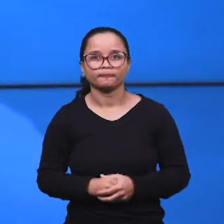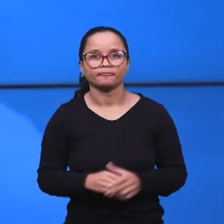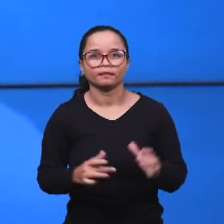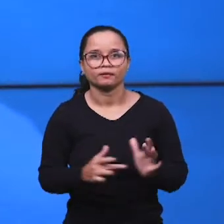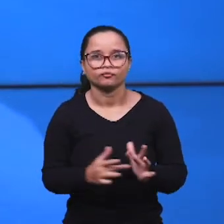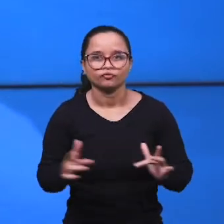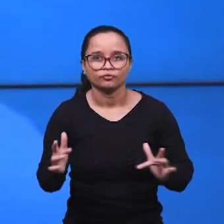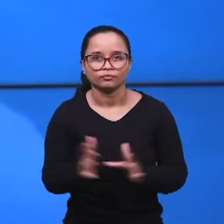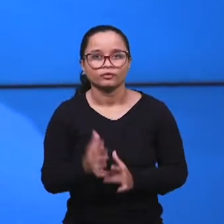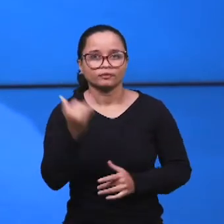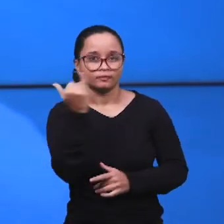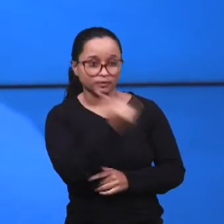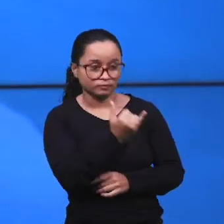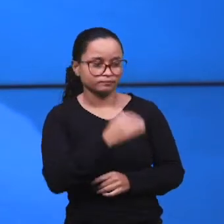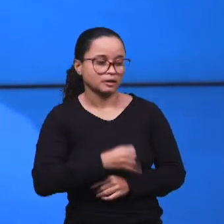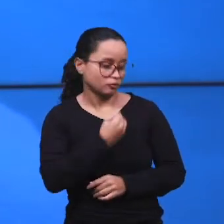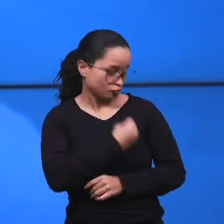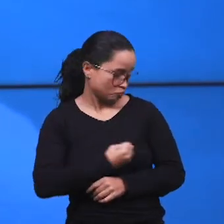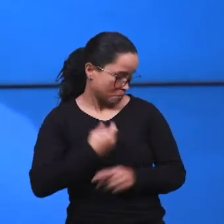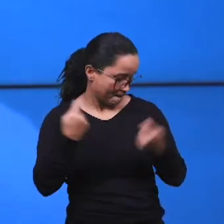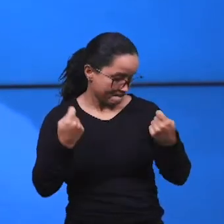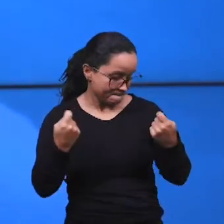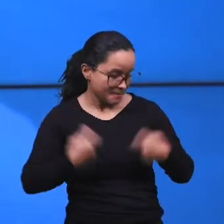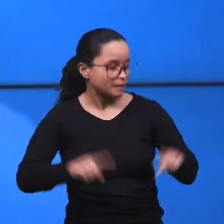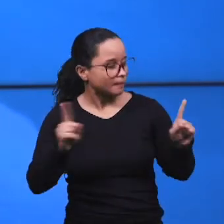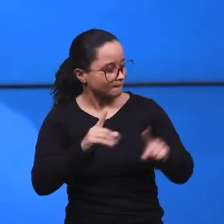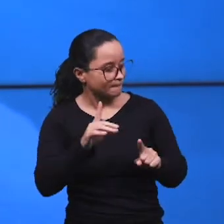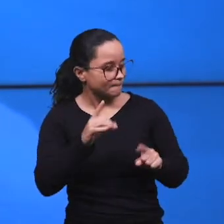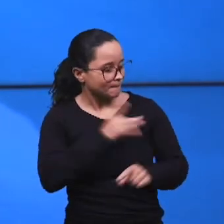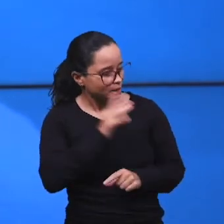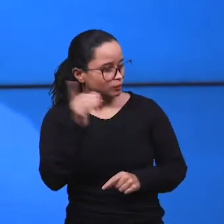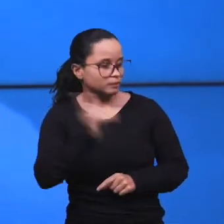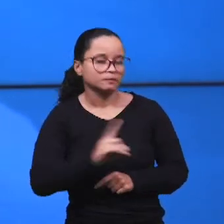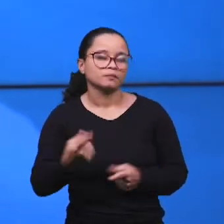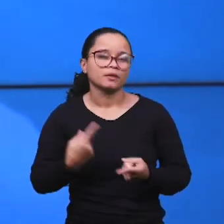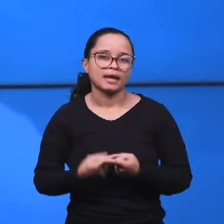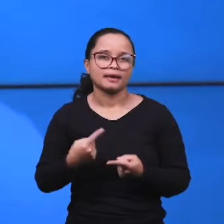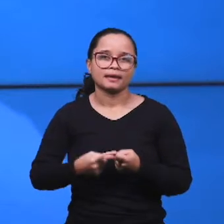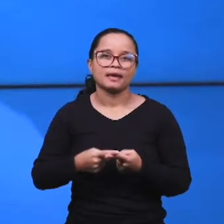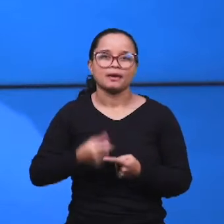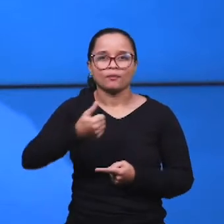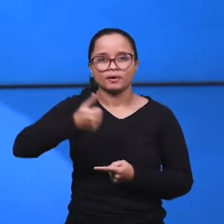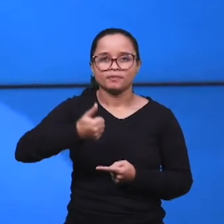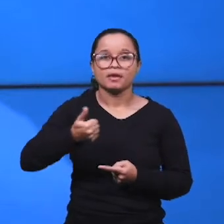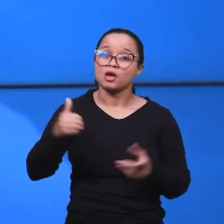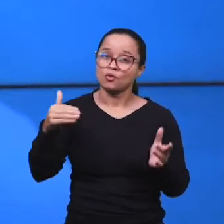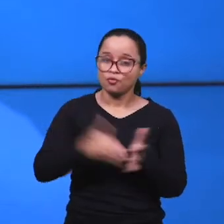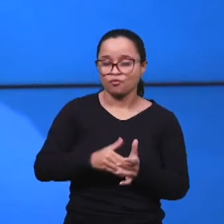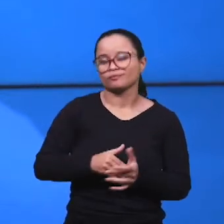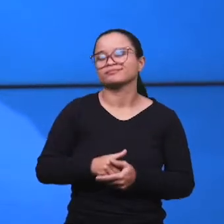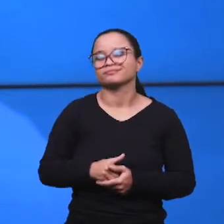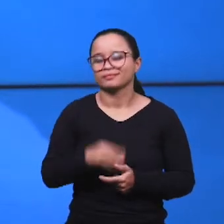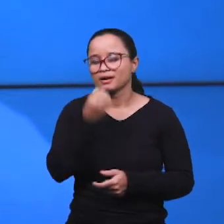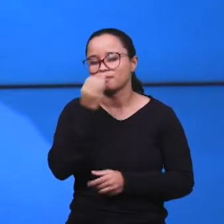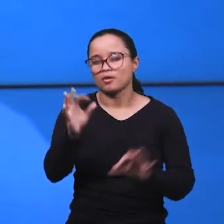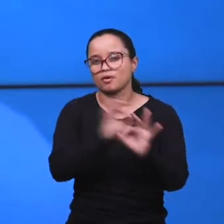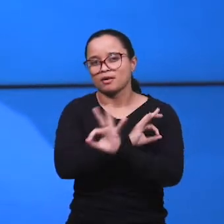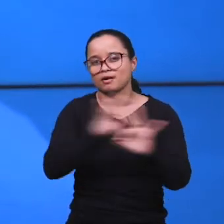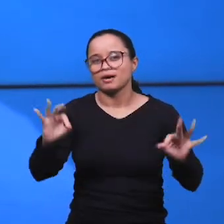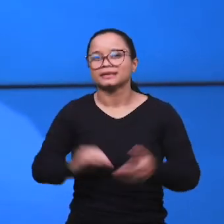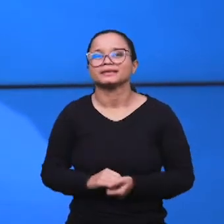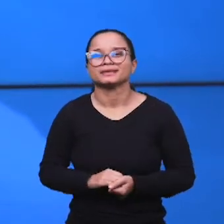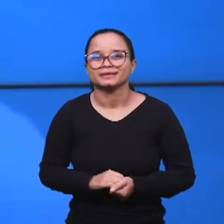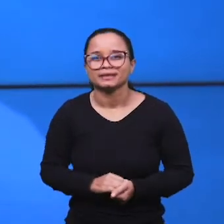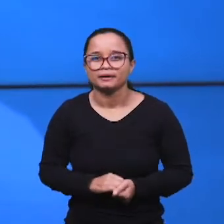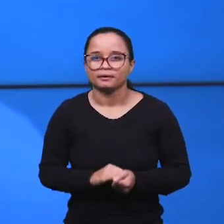disse para João, não temas, você não precisa ter medo, João, porque eu sou o primeiro e o último. Muito bem, irmão Manuel, a paz do Senhor